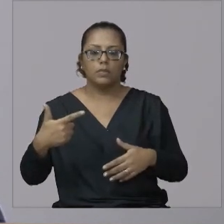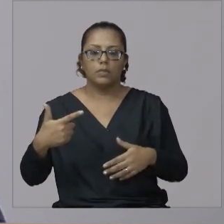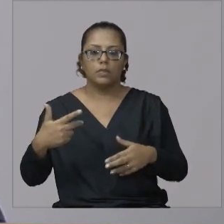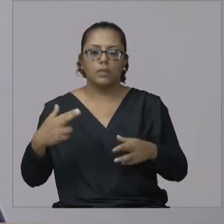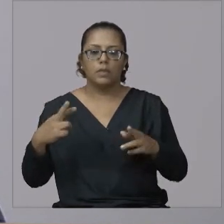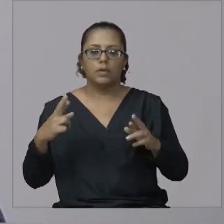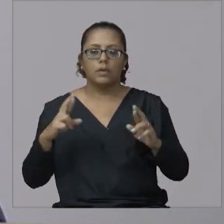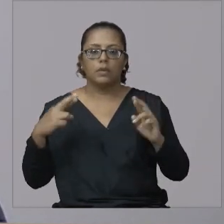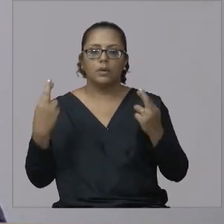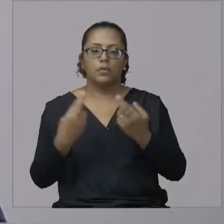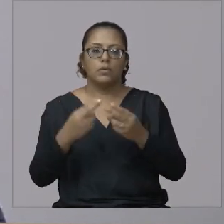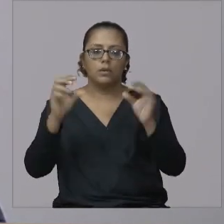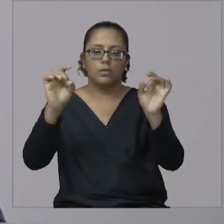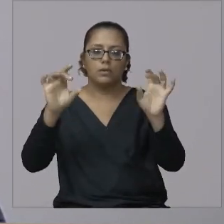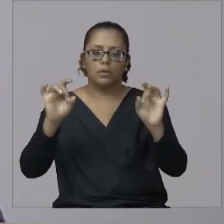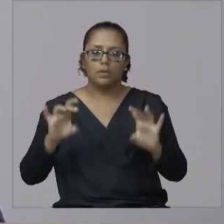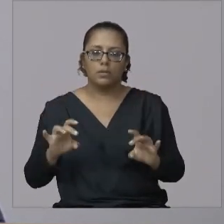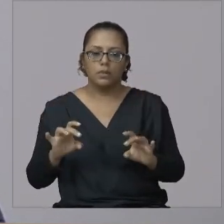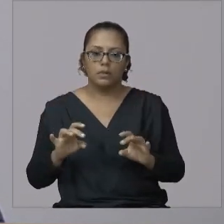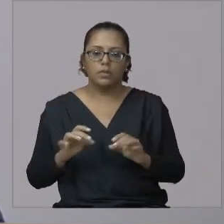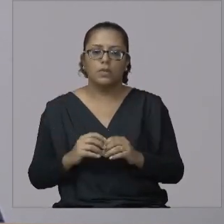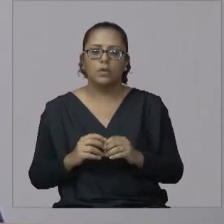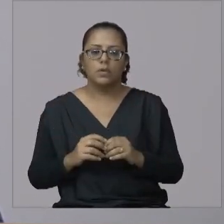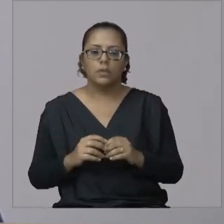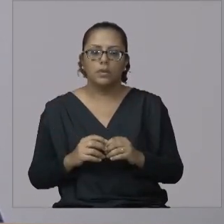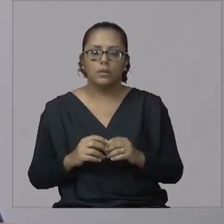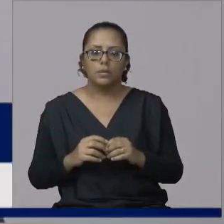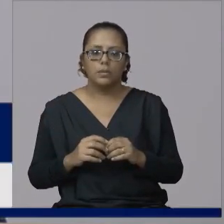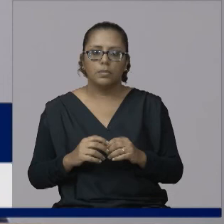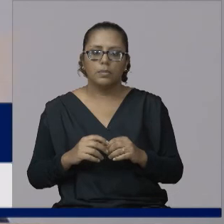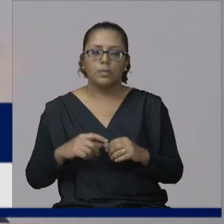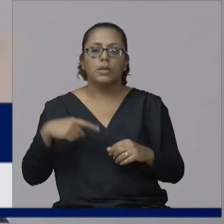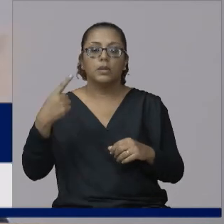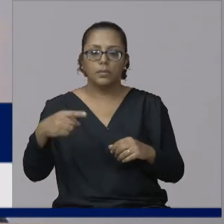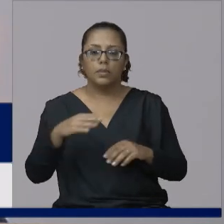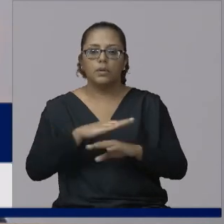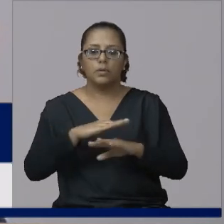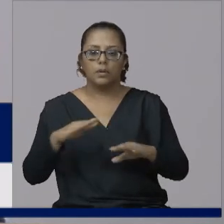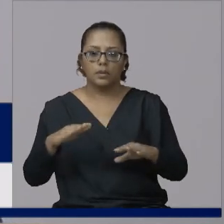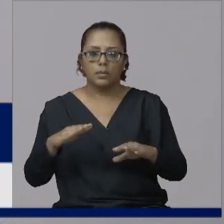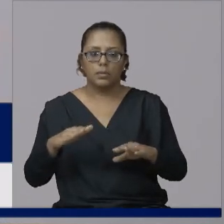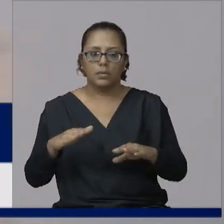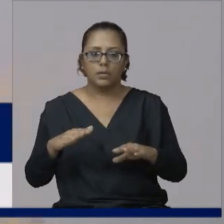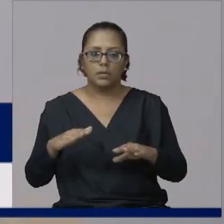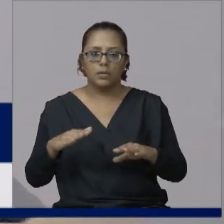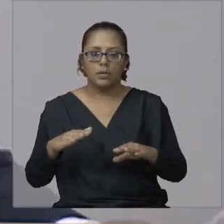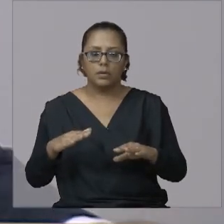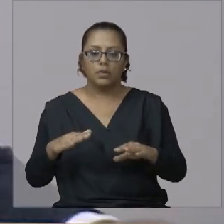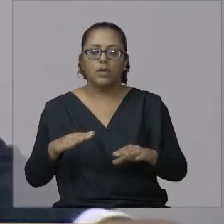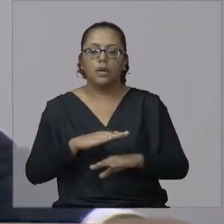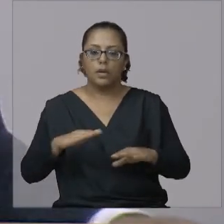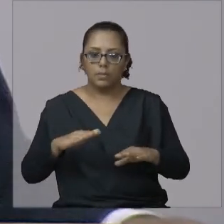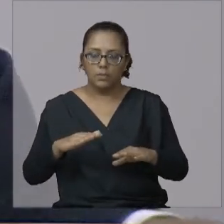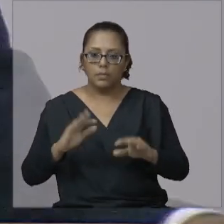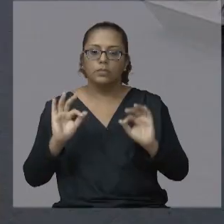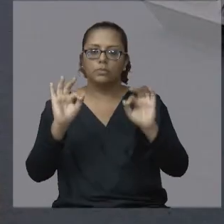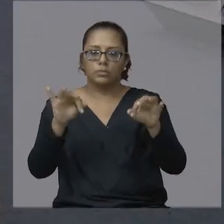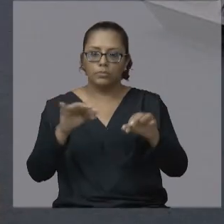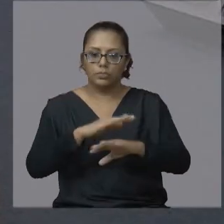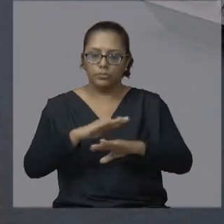comissões permanentes, para logo após o término dessa sessão. Nada mais a vir a tratar, está encerrada a presente sessão.